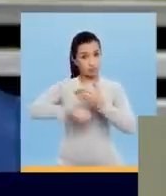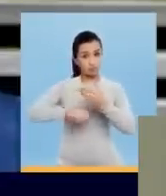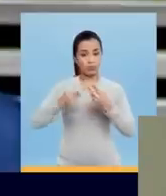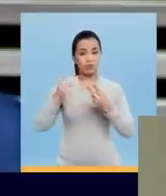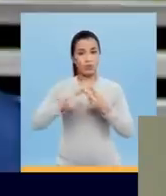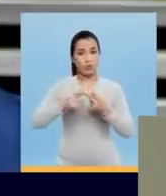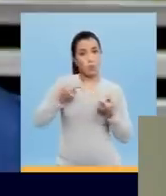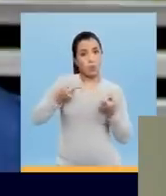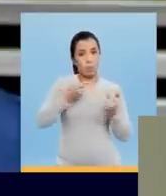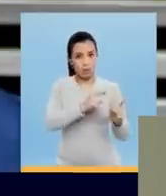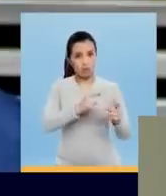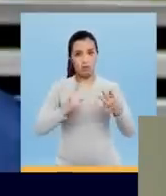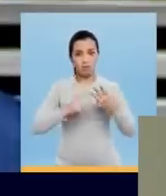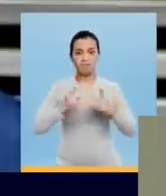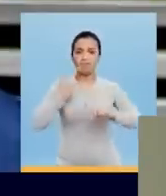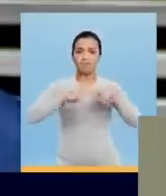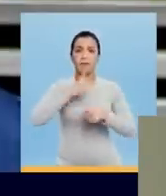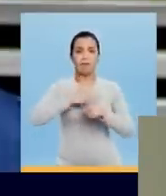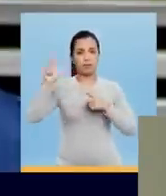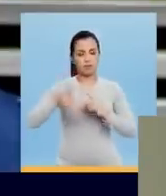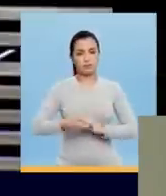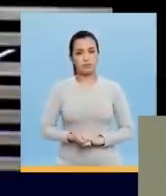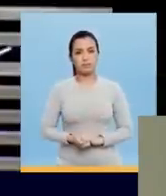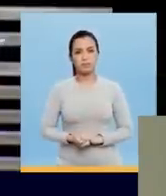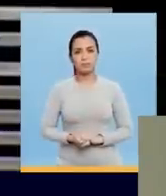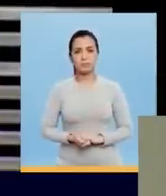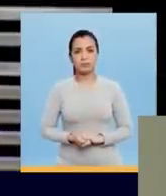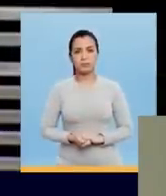Enfrentar, combater e vencer.